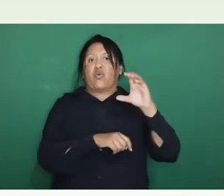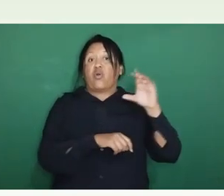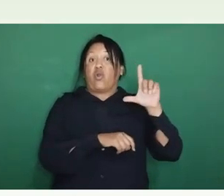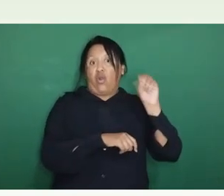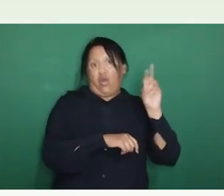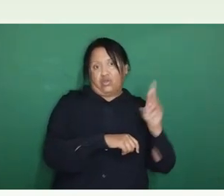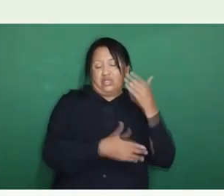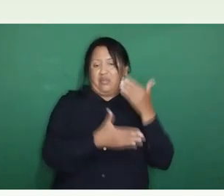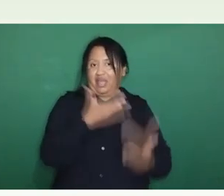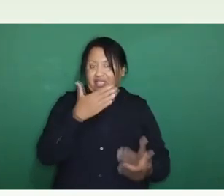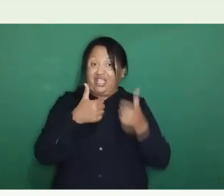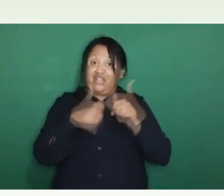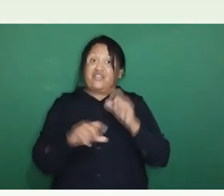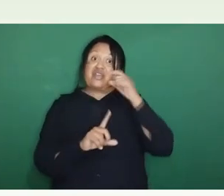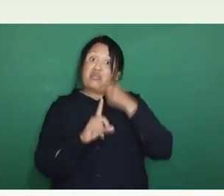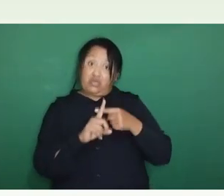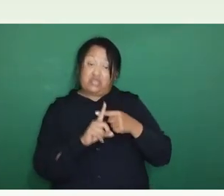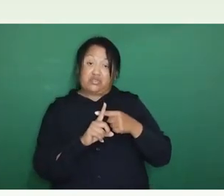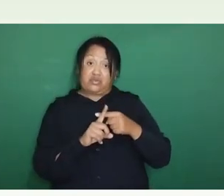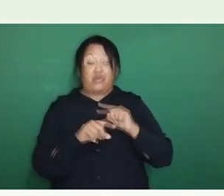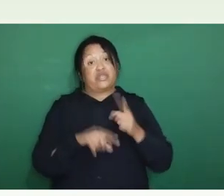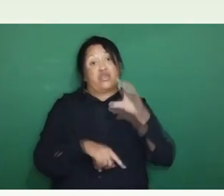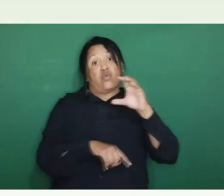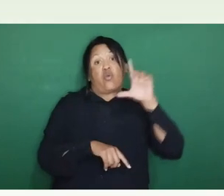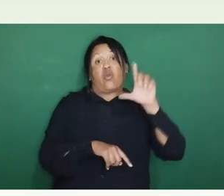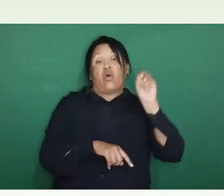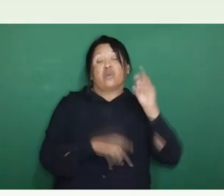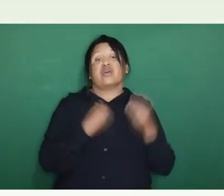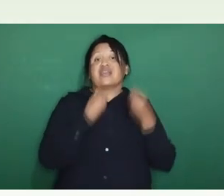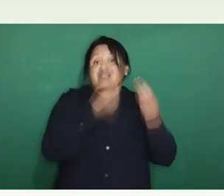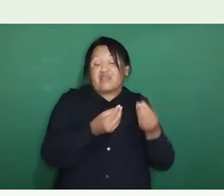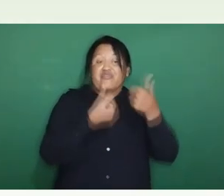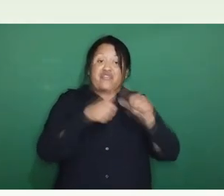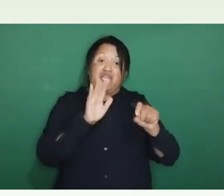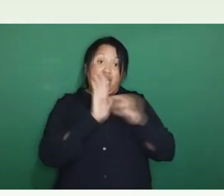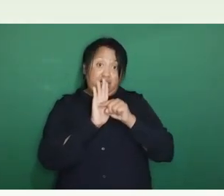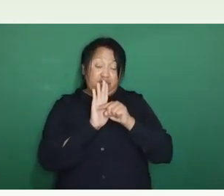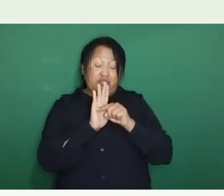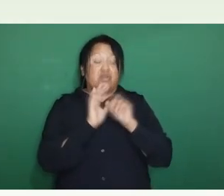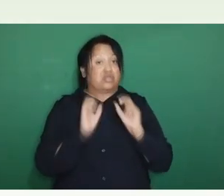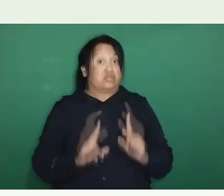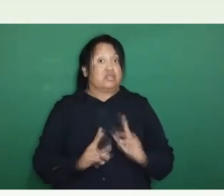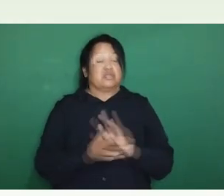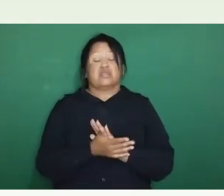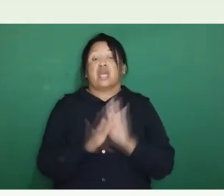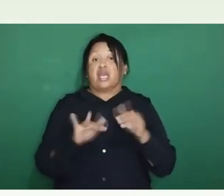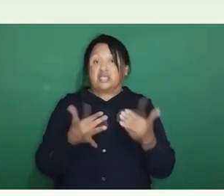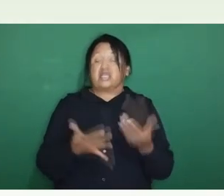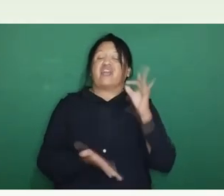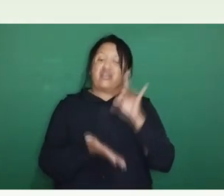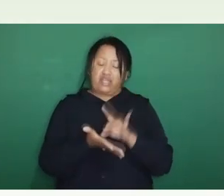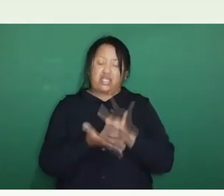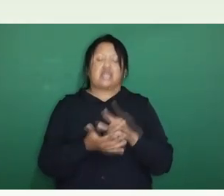o Eletro ele fica positivo e o cloro quando ganha um Eletro fica negativo Tá certo então realmente eles